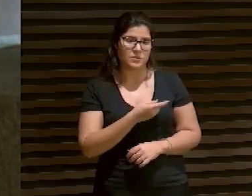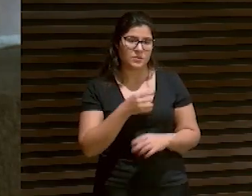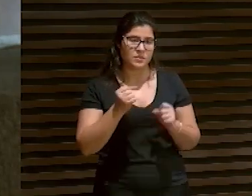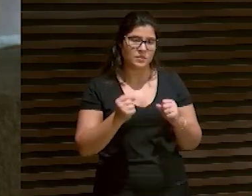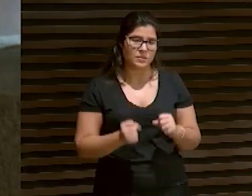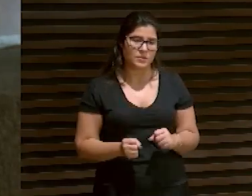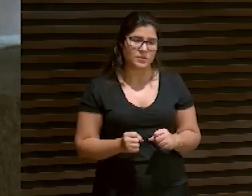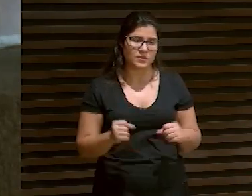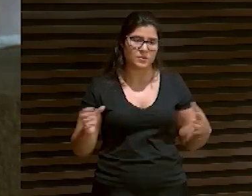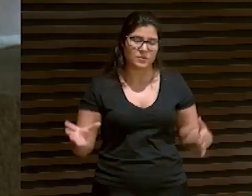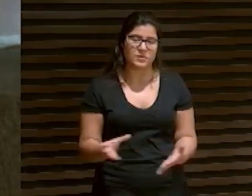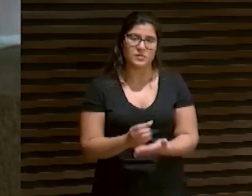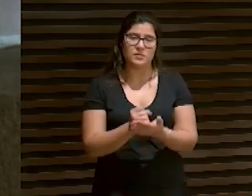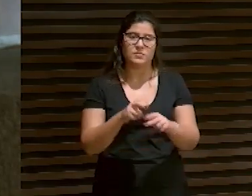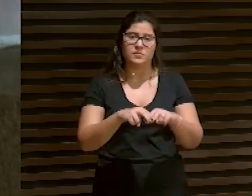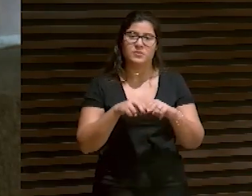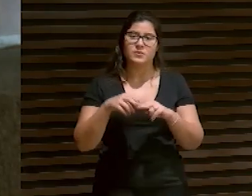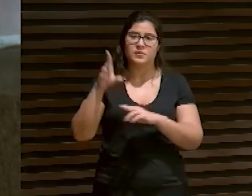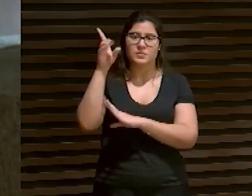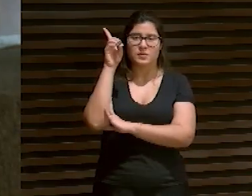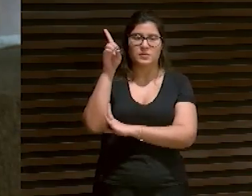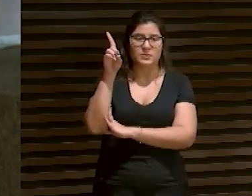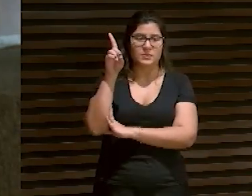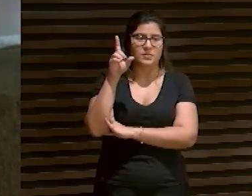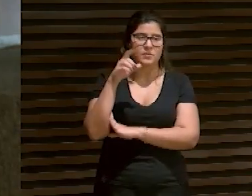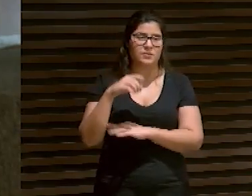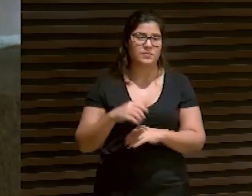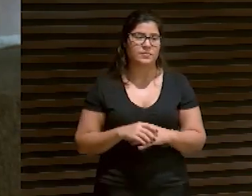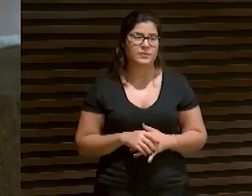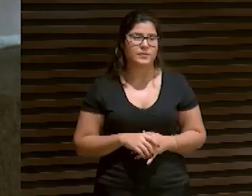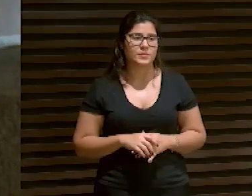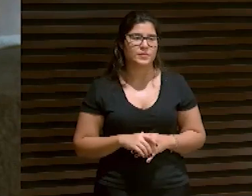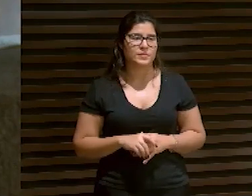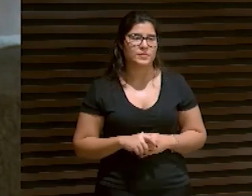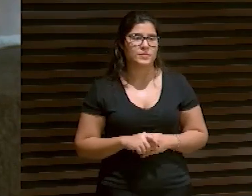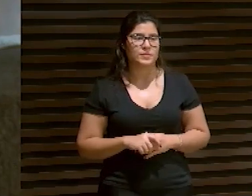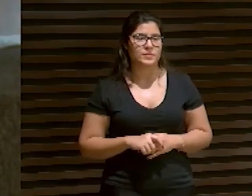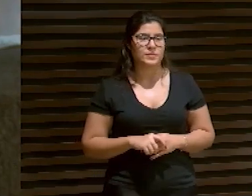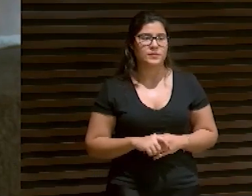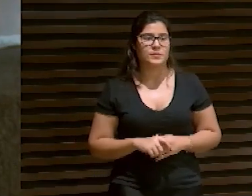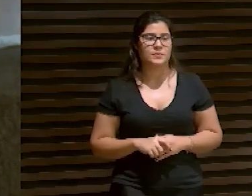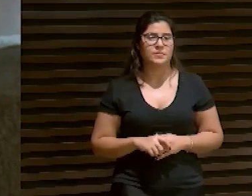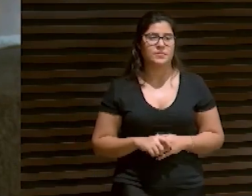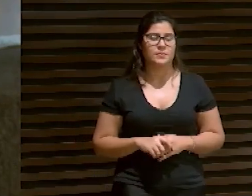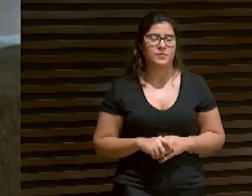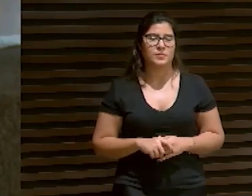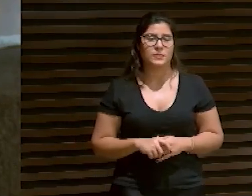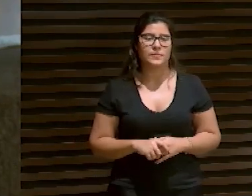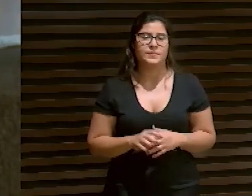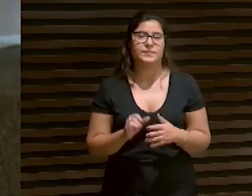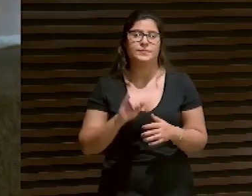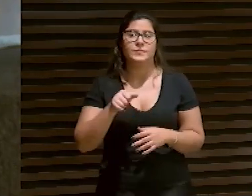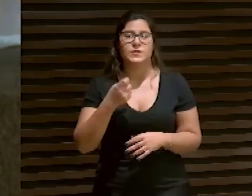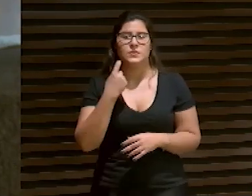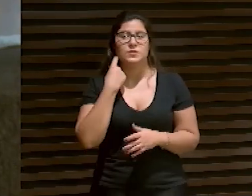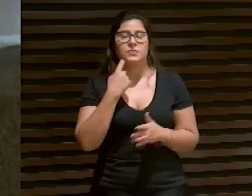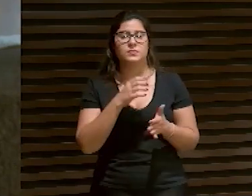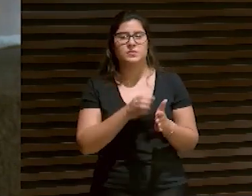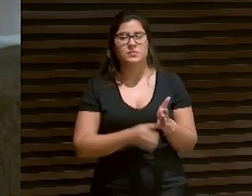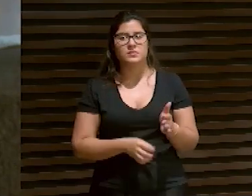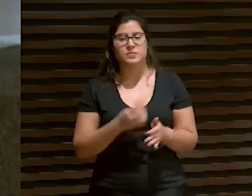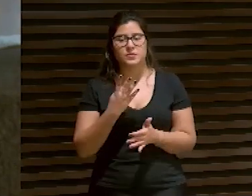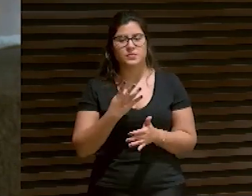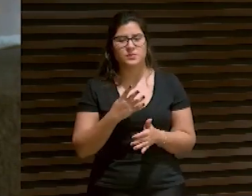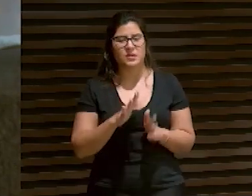Ele. Irmãos, e chegamos no final do livro, e no final deste texto, de Jonas capítulo 4, talvez um pouco chateados